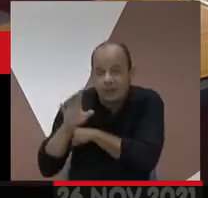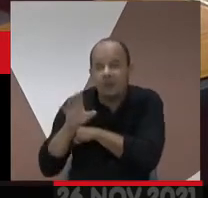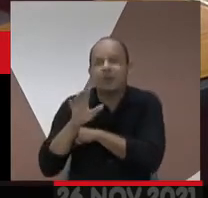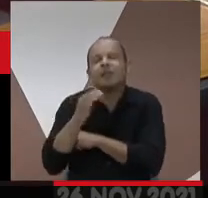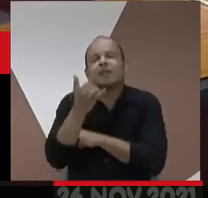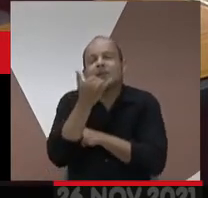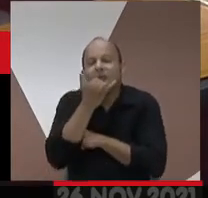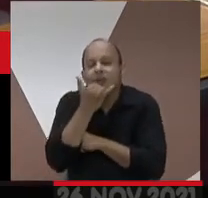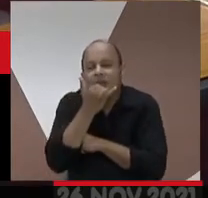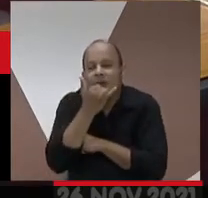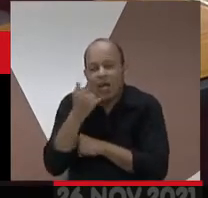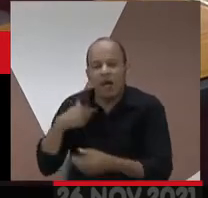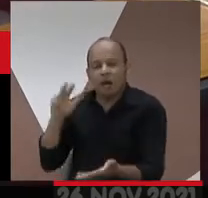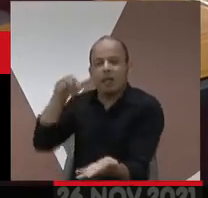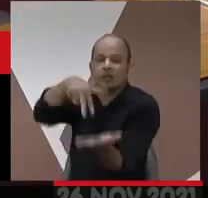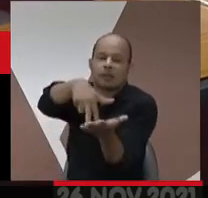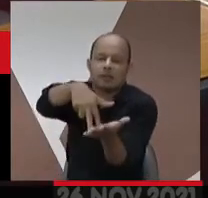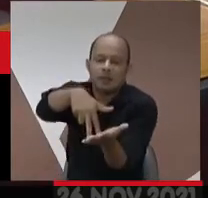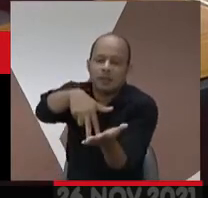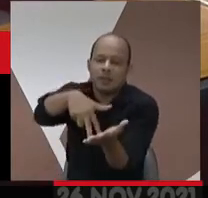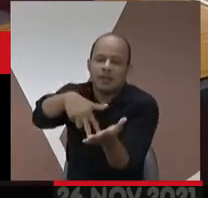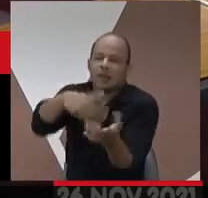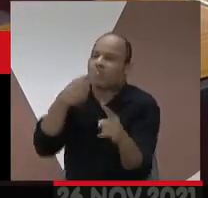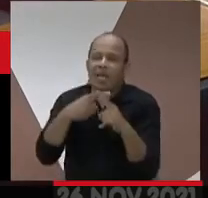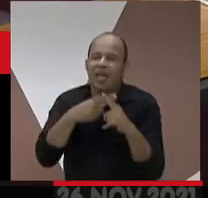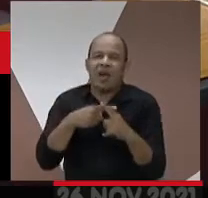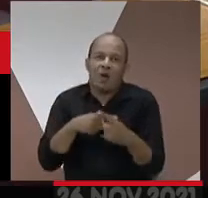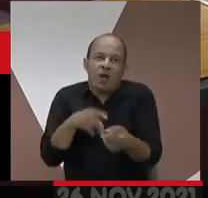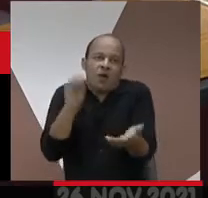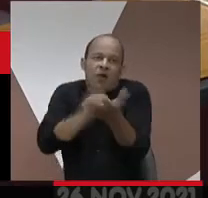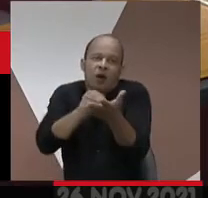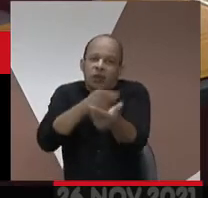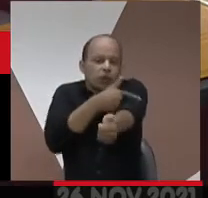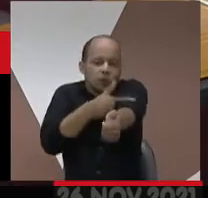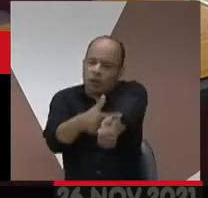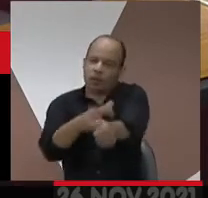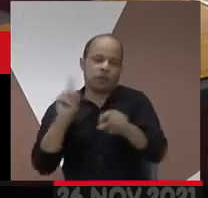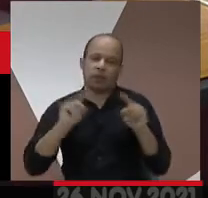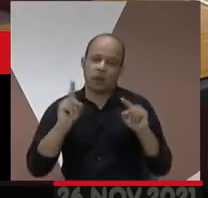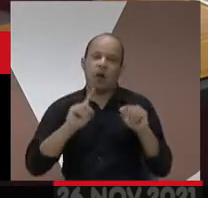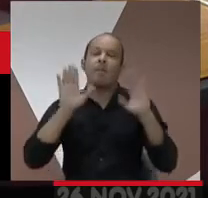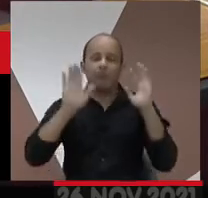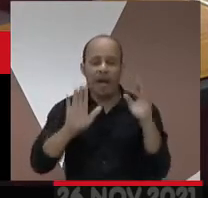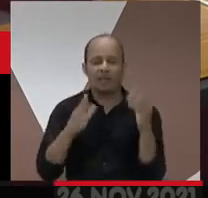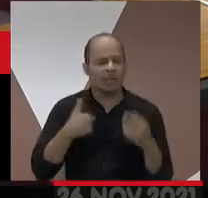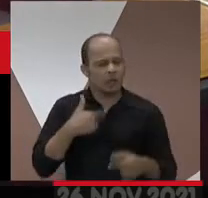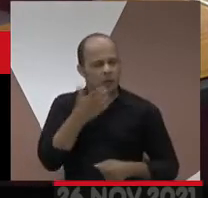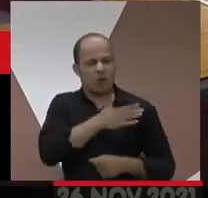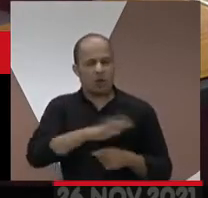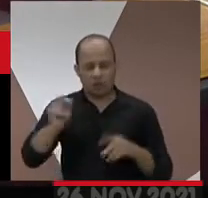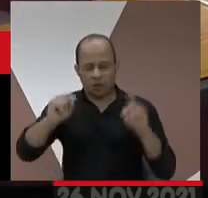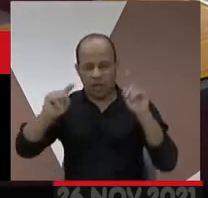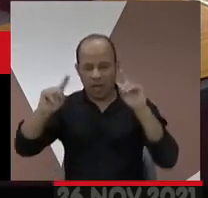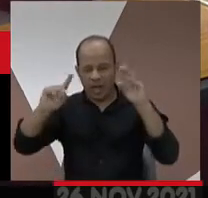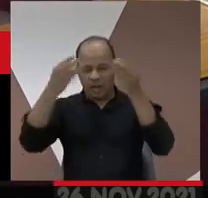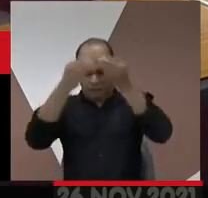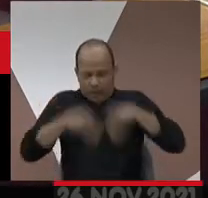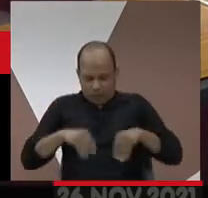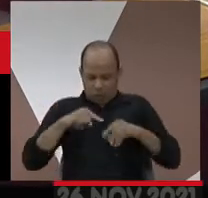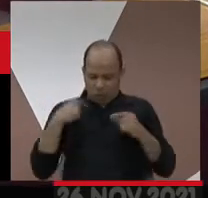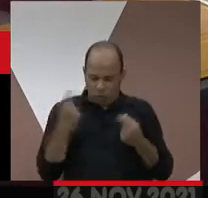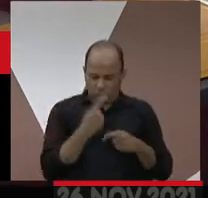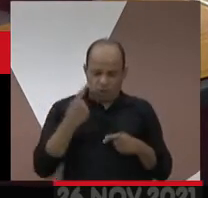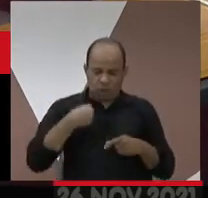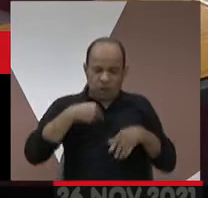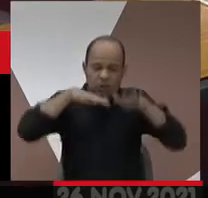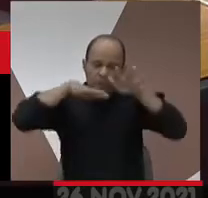tomado essa atitude, porque eu não sou mal educada, mas eu não gosto que ninguém fira o meu direito, porque eu sou mulher de movimento, eu